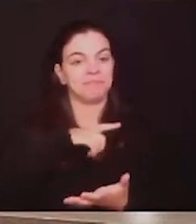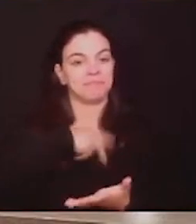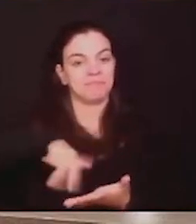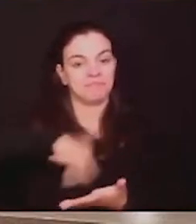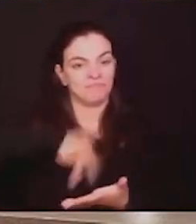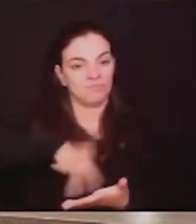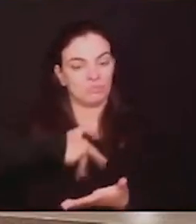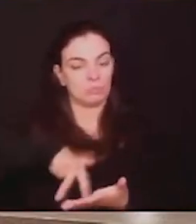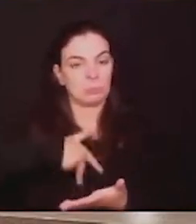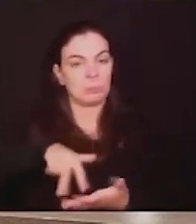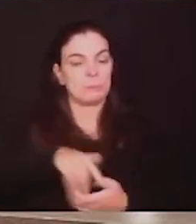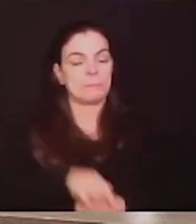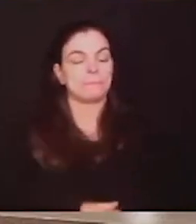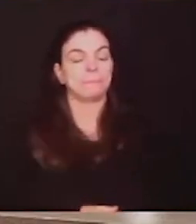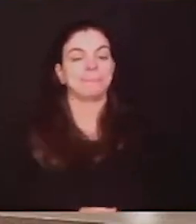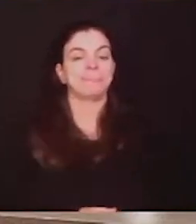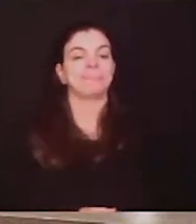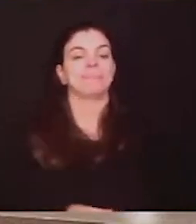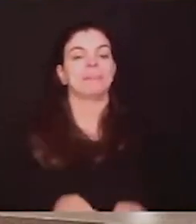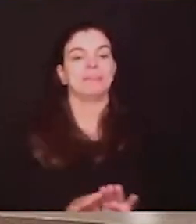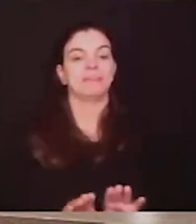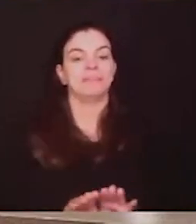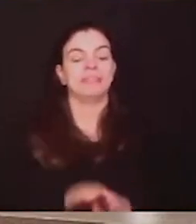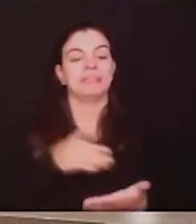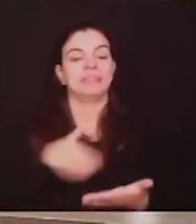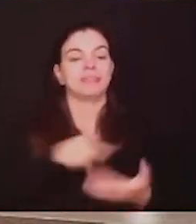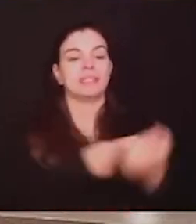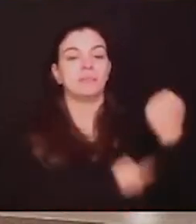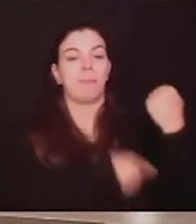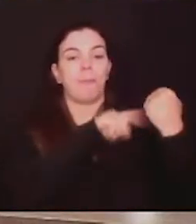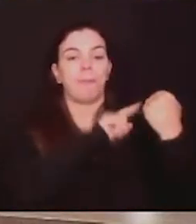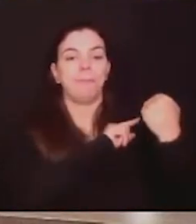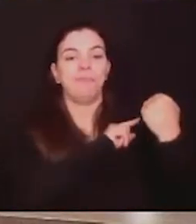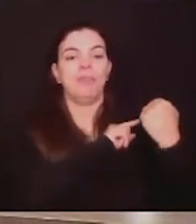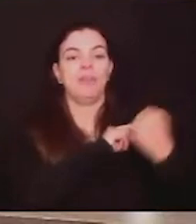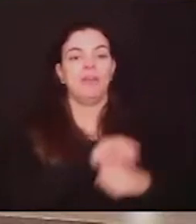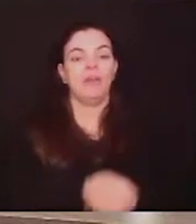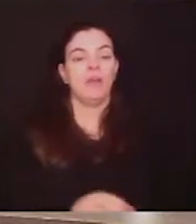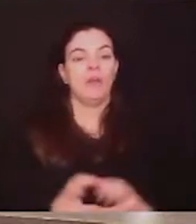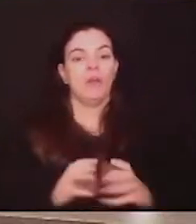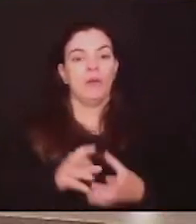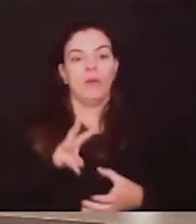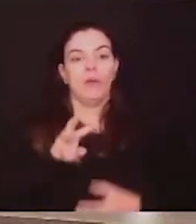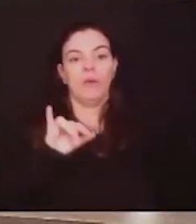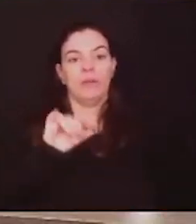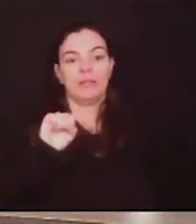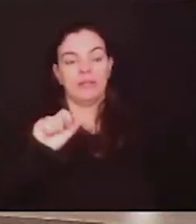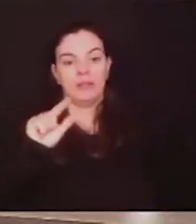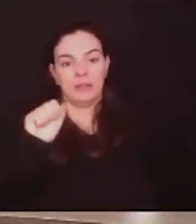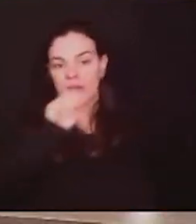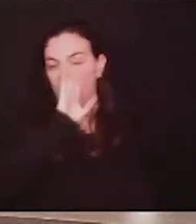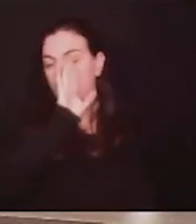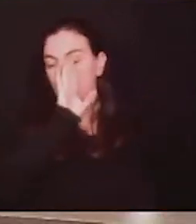eh do Cat e ainda a dança polonesa através do grupo wisla isso é muito importante porque vem fomentar